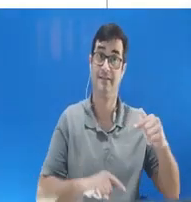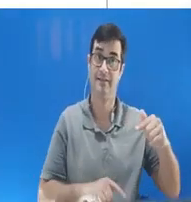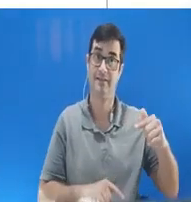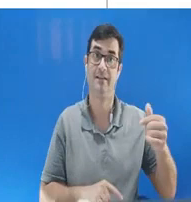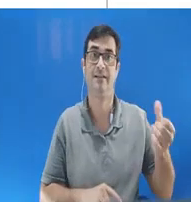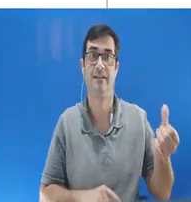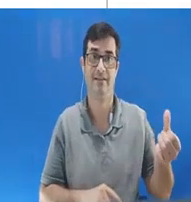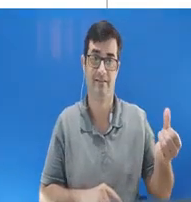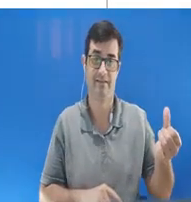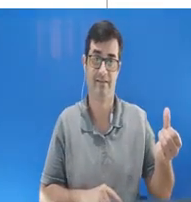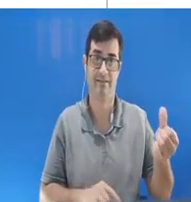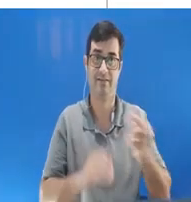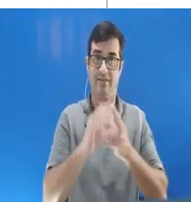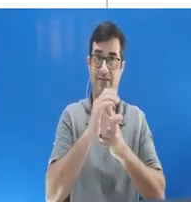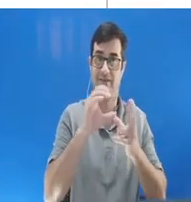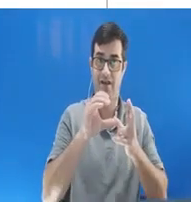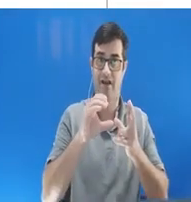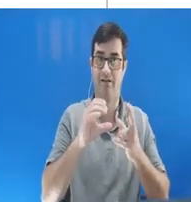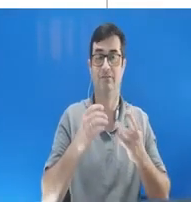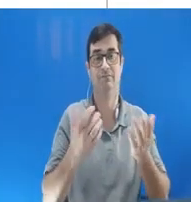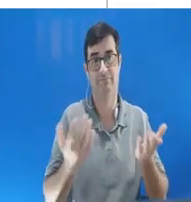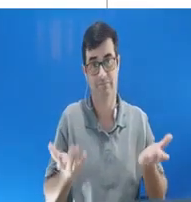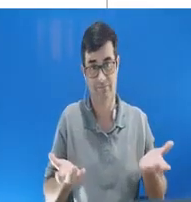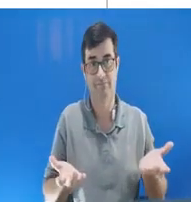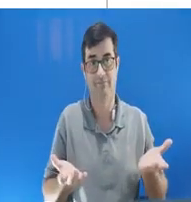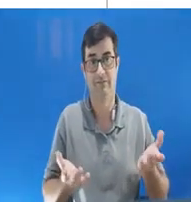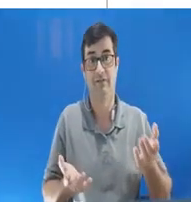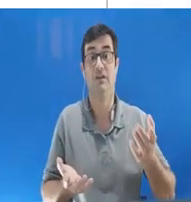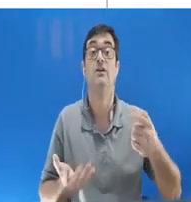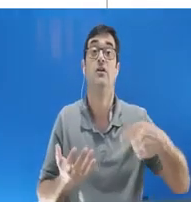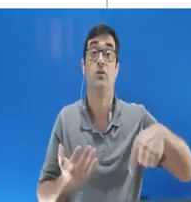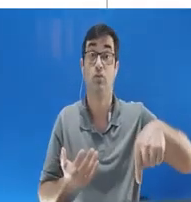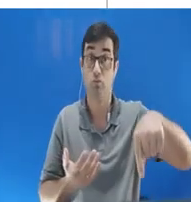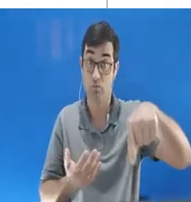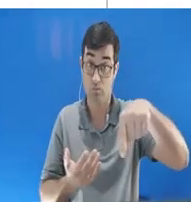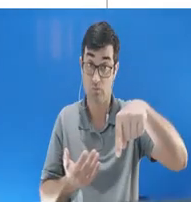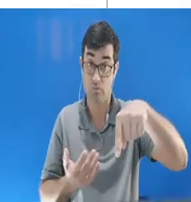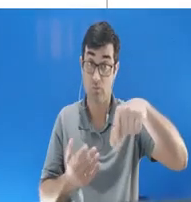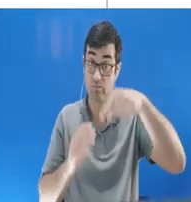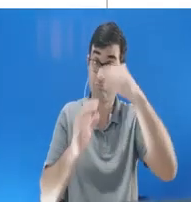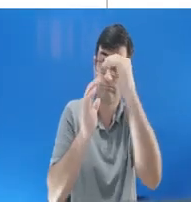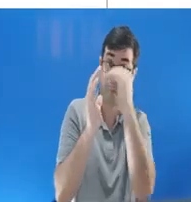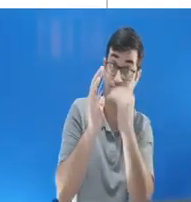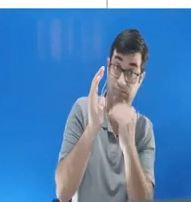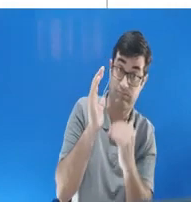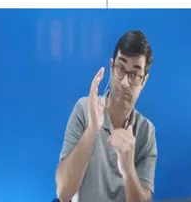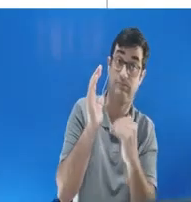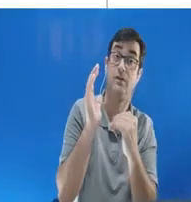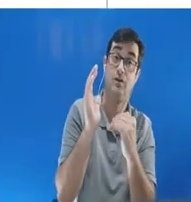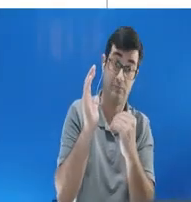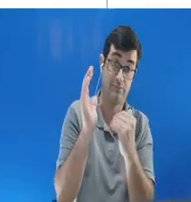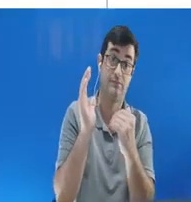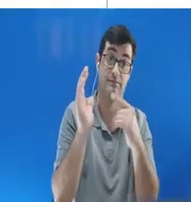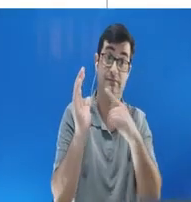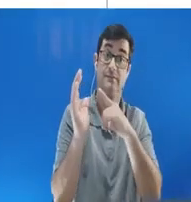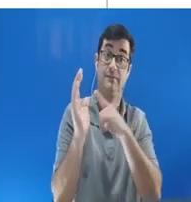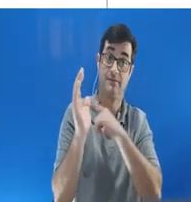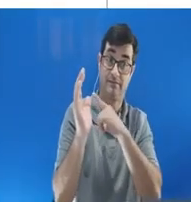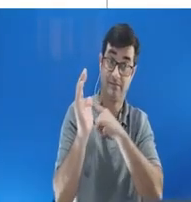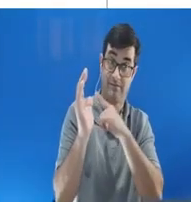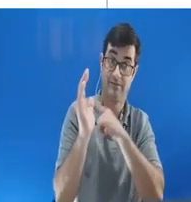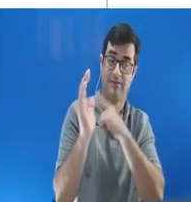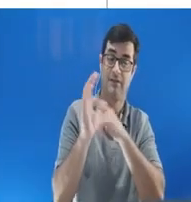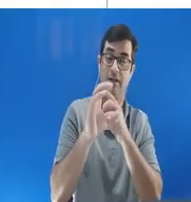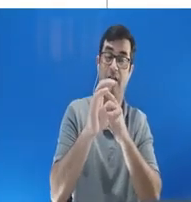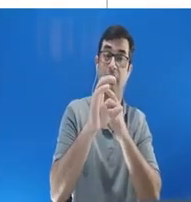76 picômetros de raio. Então é óbvio que todos eles vão tender ao seu cátion